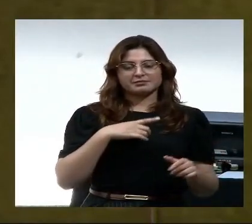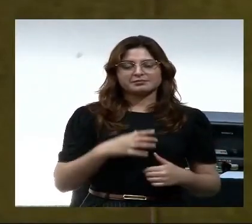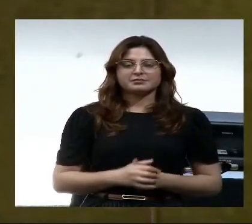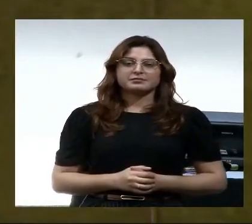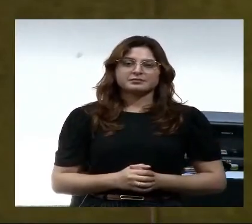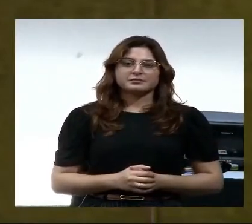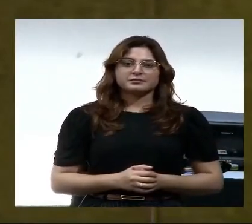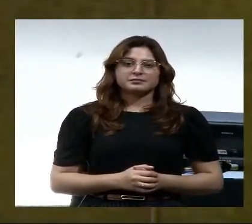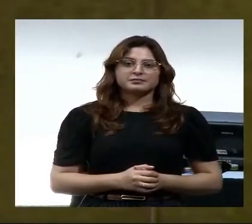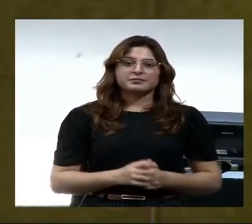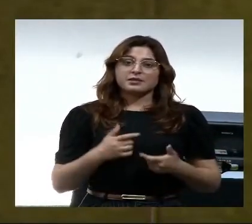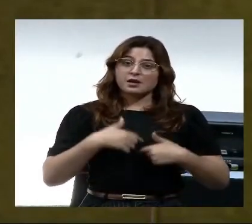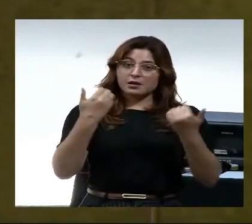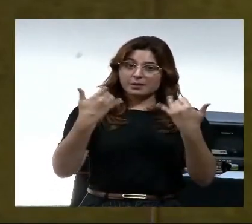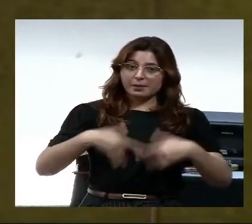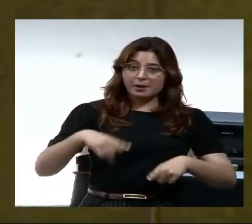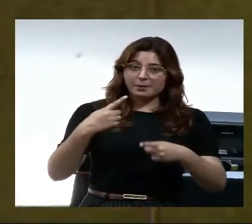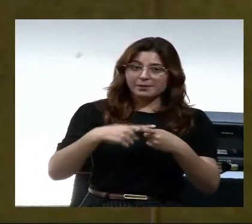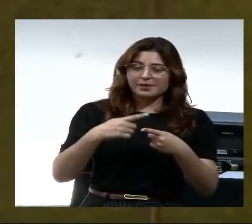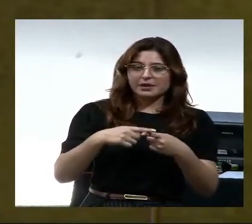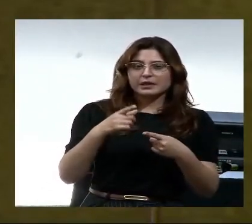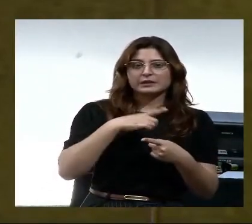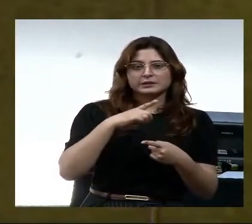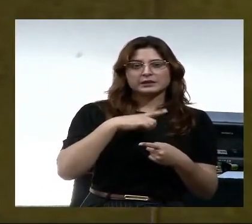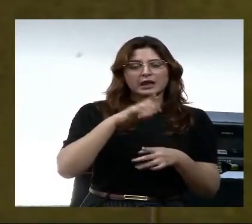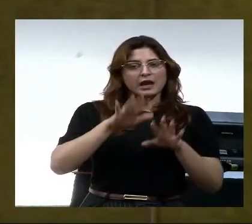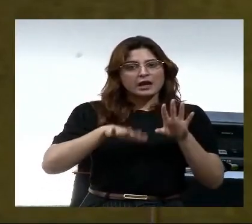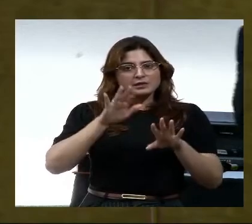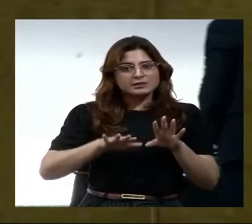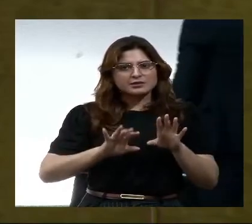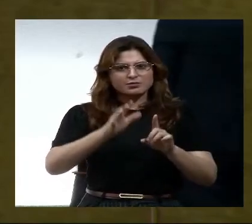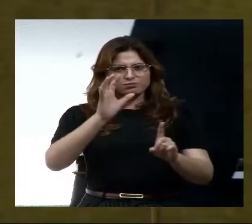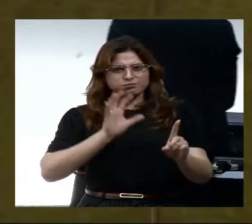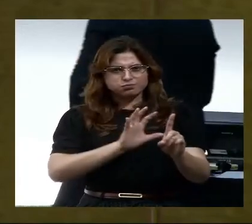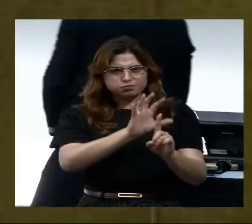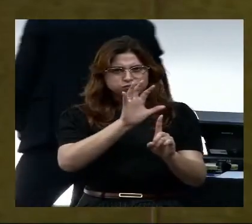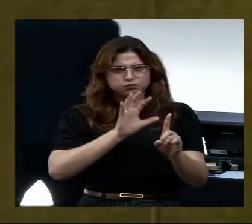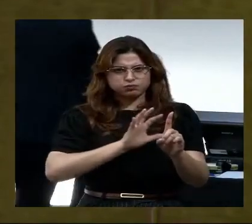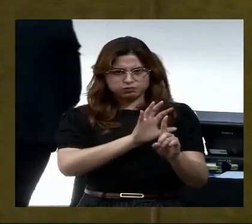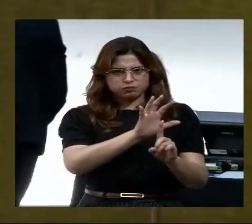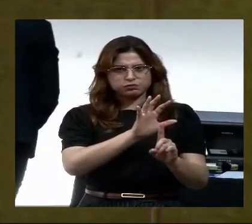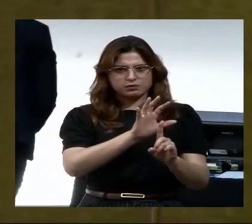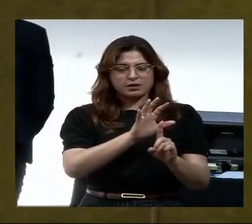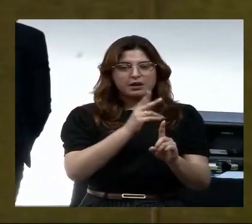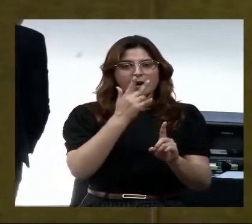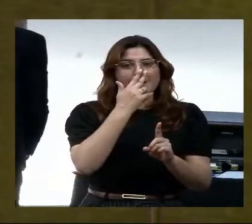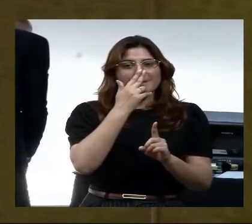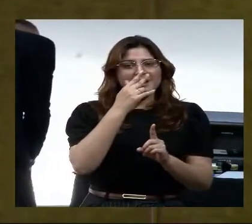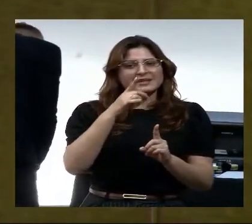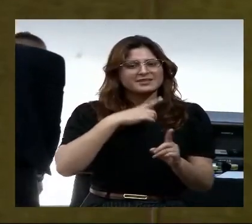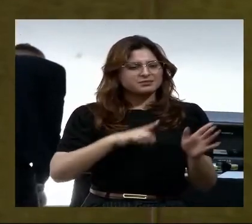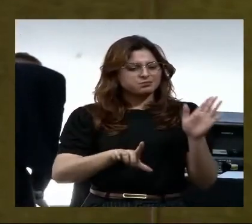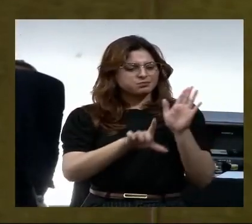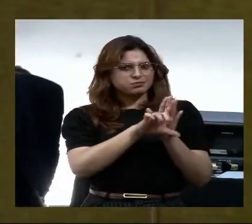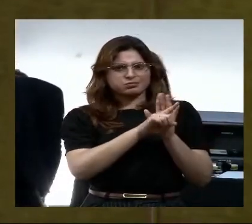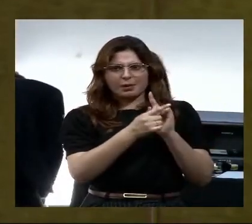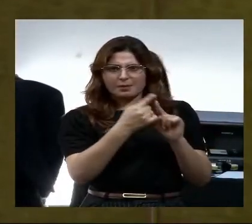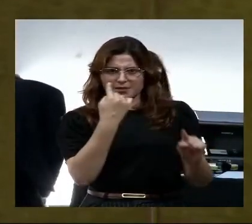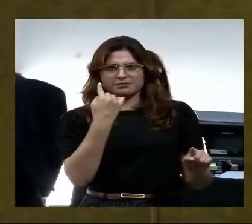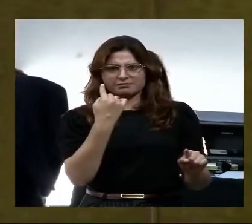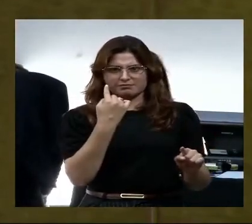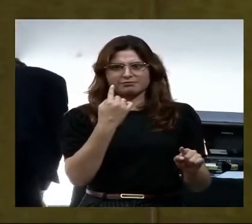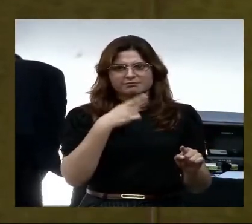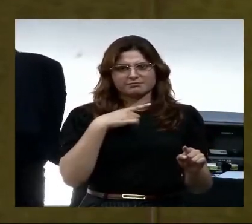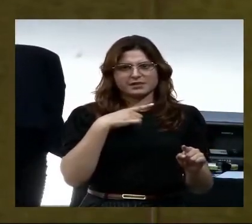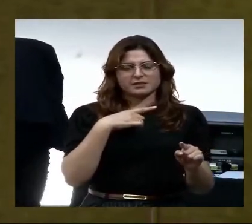autores. Digo isso porque quando a cúpula pratica o abuso de autoridade, ela alimenta as ilegalidades cometidas pelas